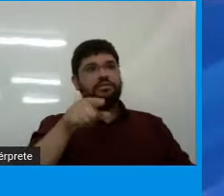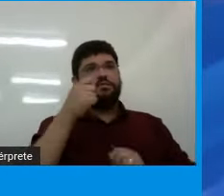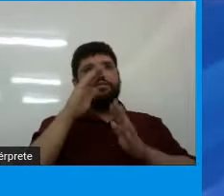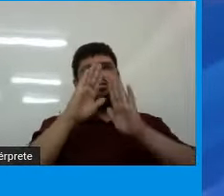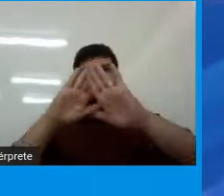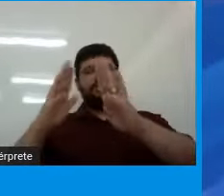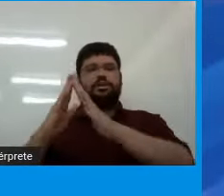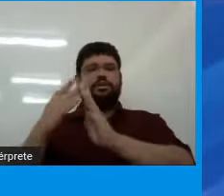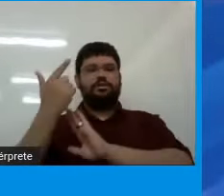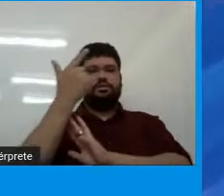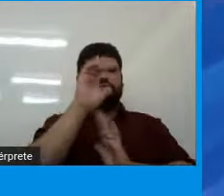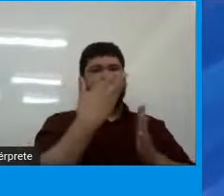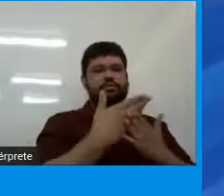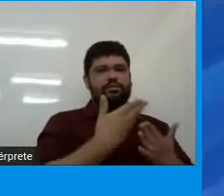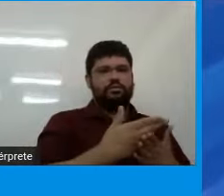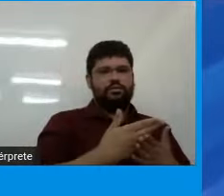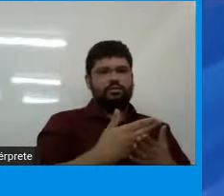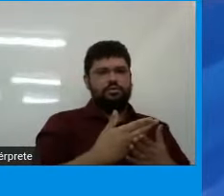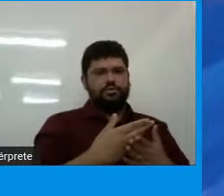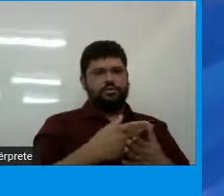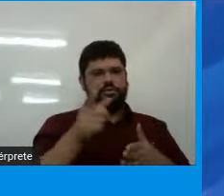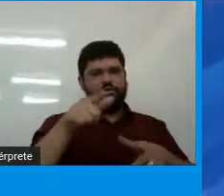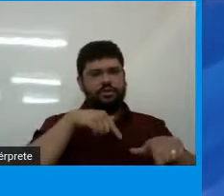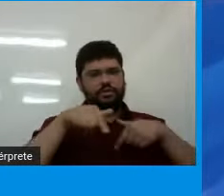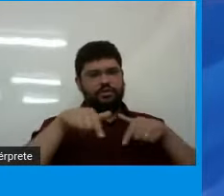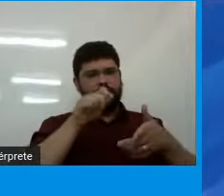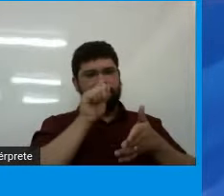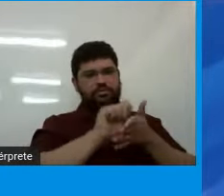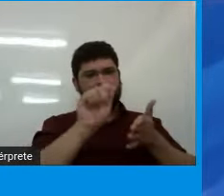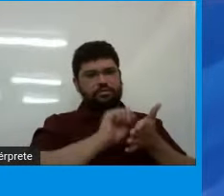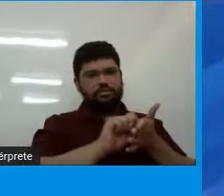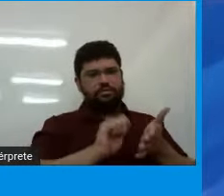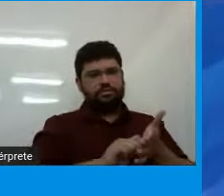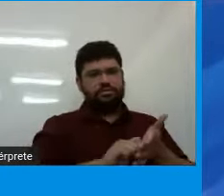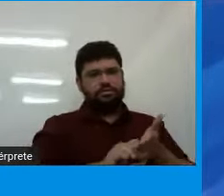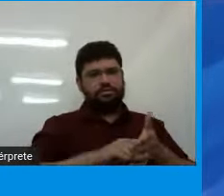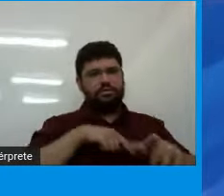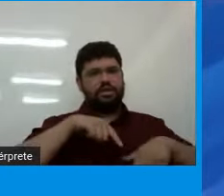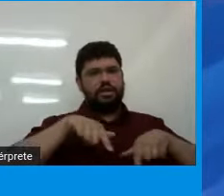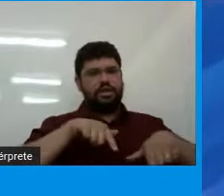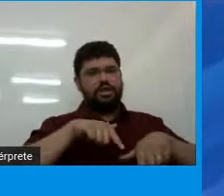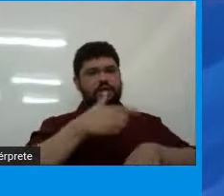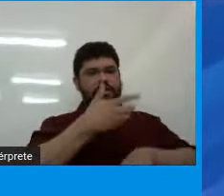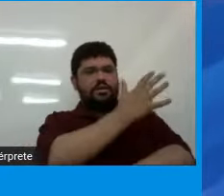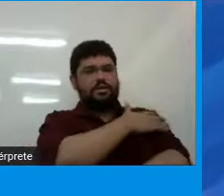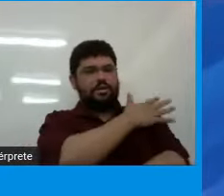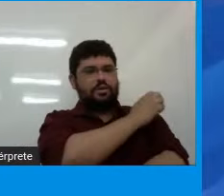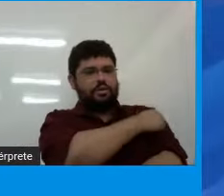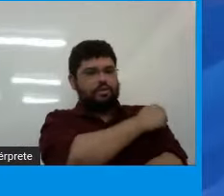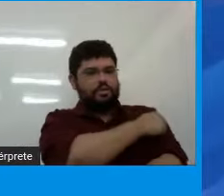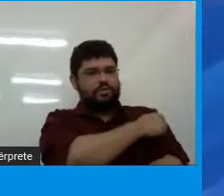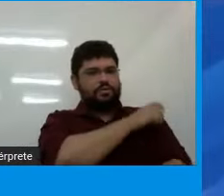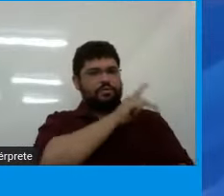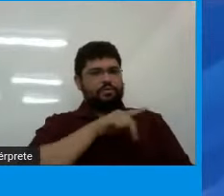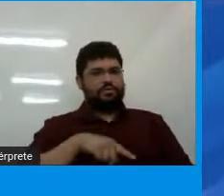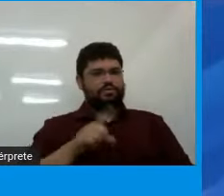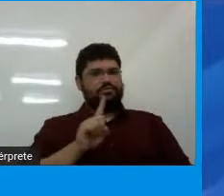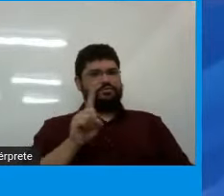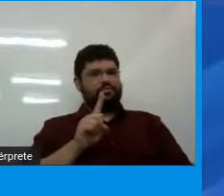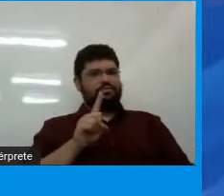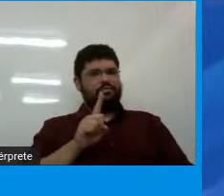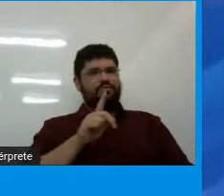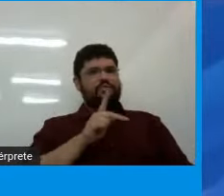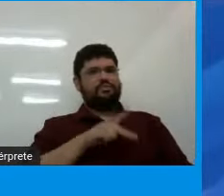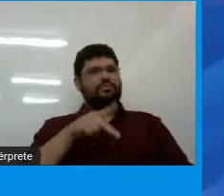daria outra aula. Então, esse trabalho de fichamento é um trabalho do estudante. Ele não é um trabalho do professor. O professor